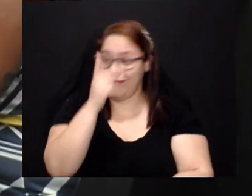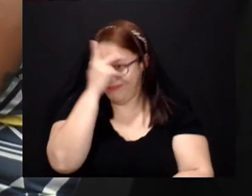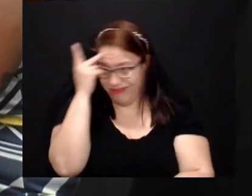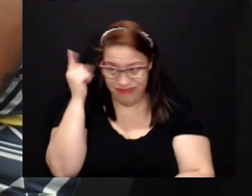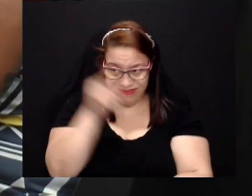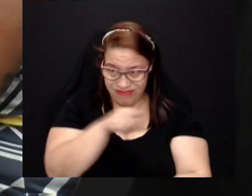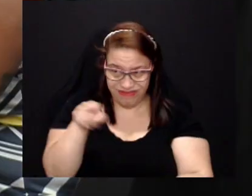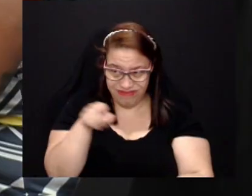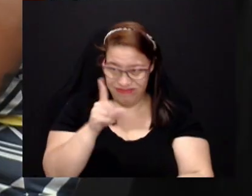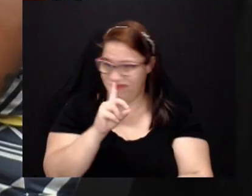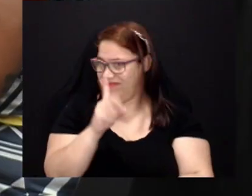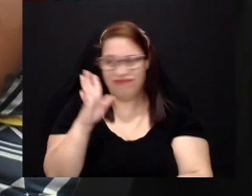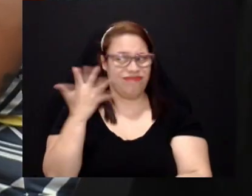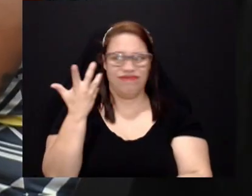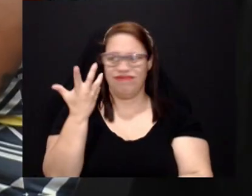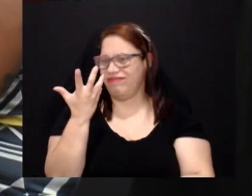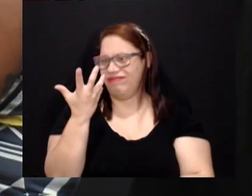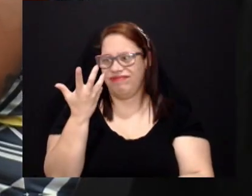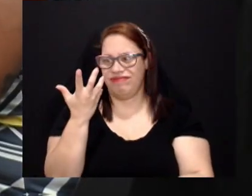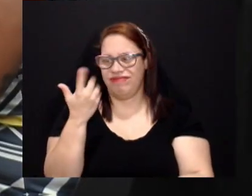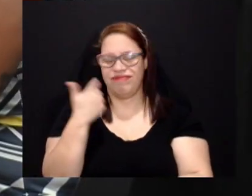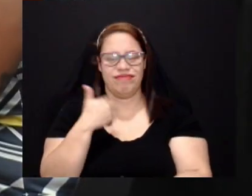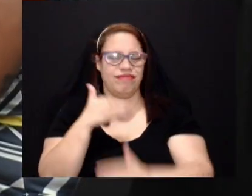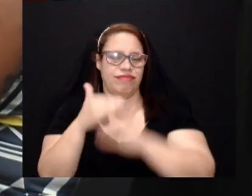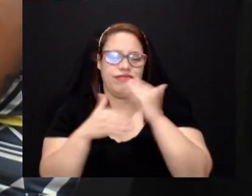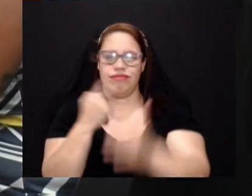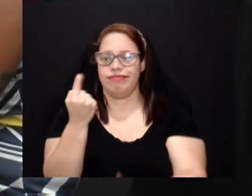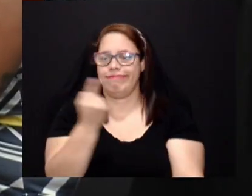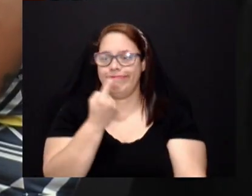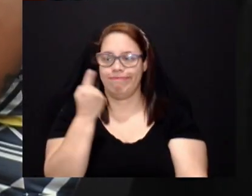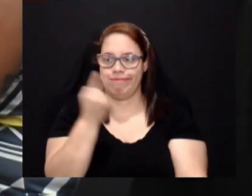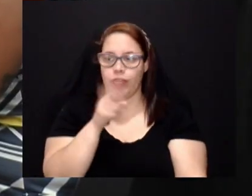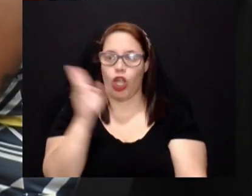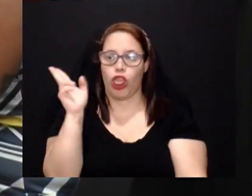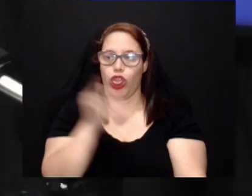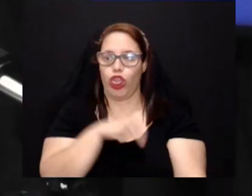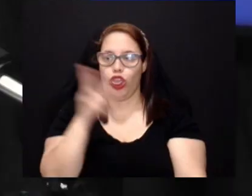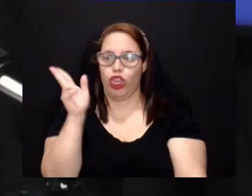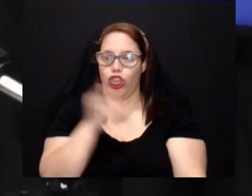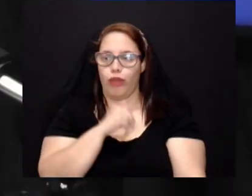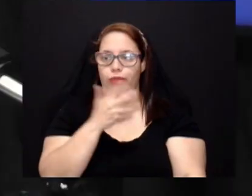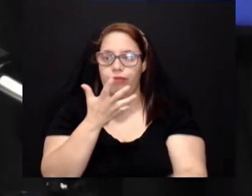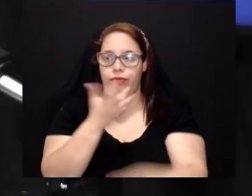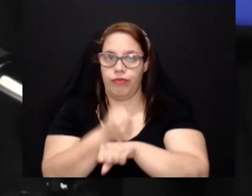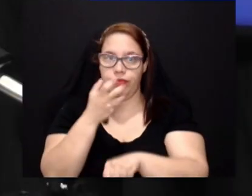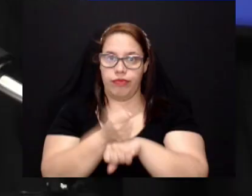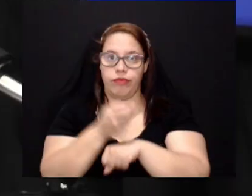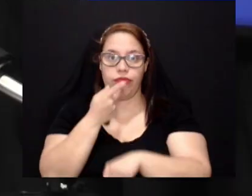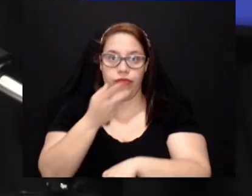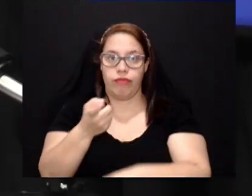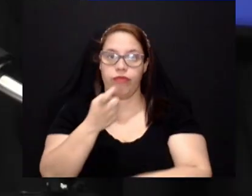não acontece, né? Nós não andamos sozinhos, nunca. O podcast Vozes Negras de Campinas é